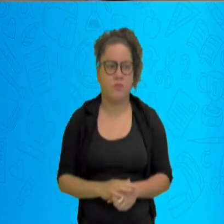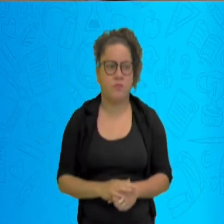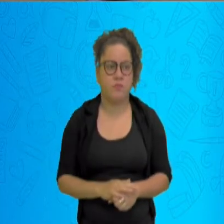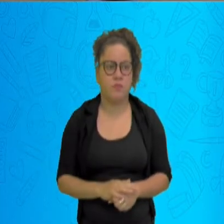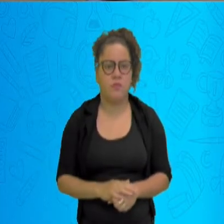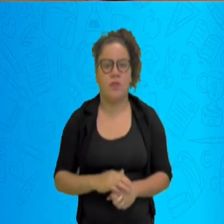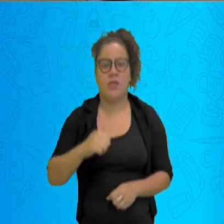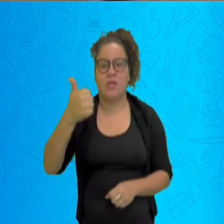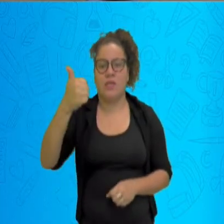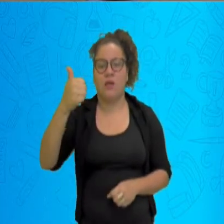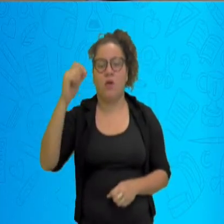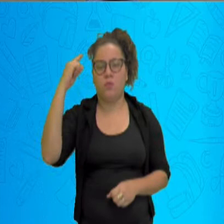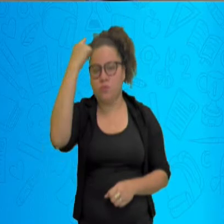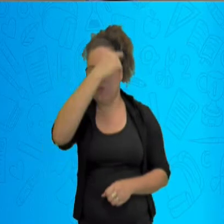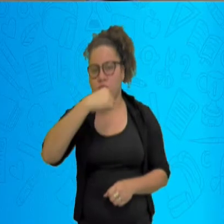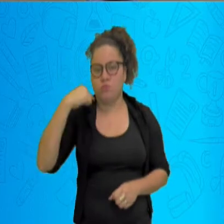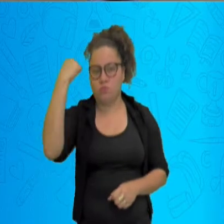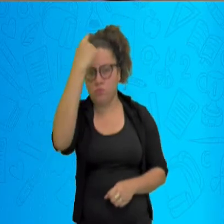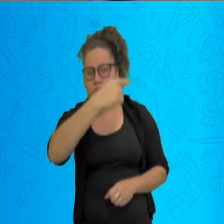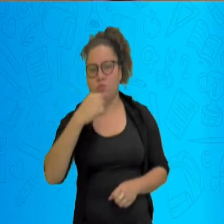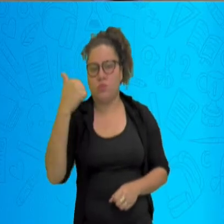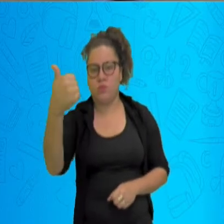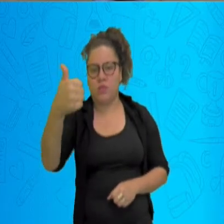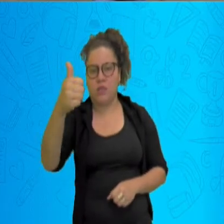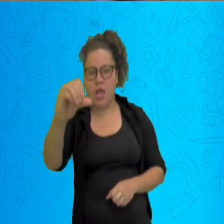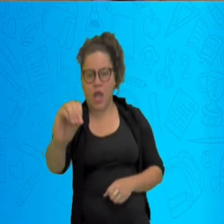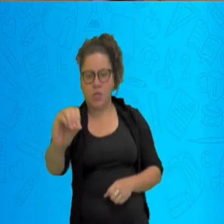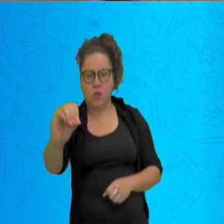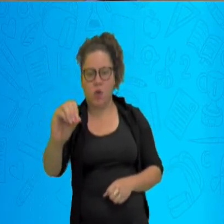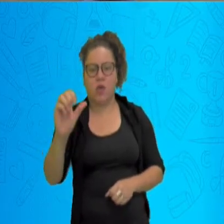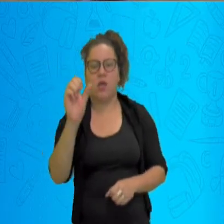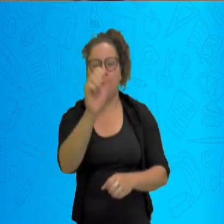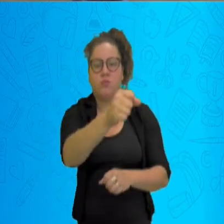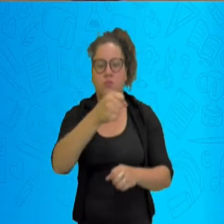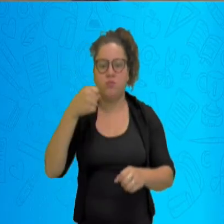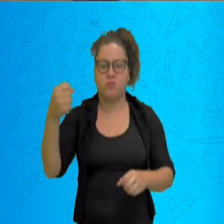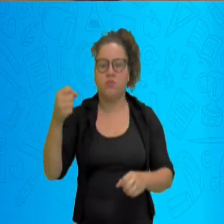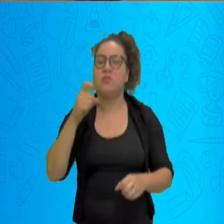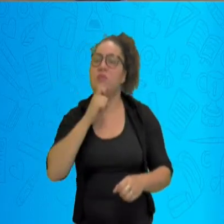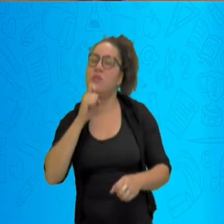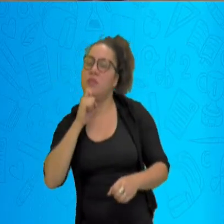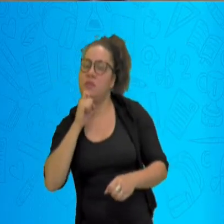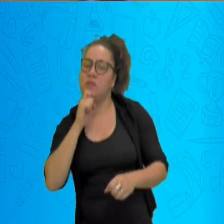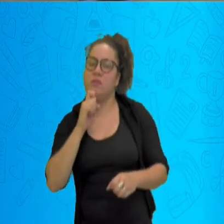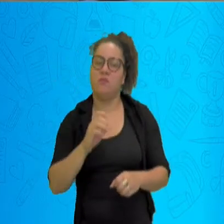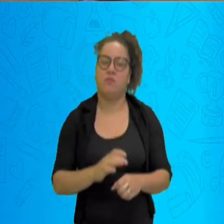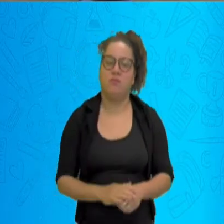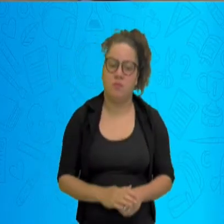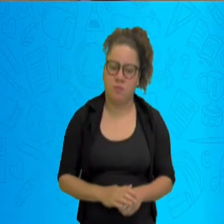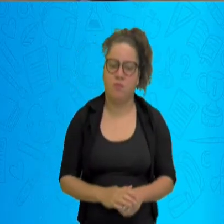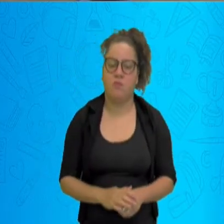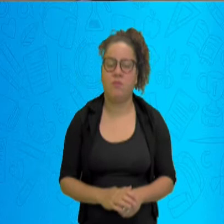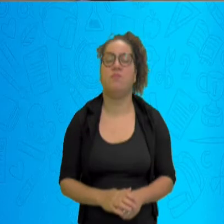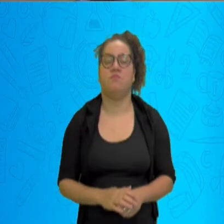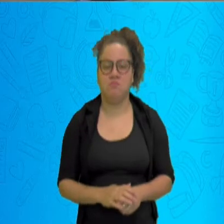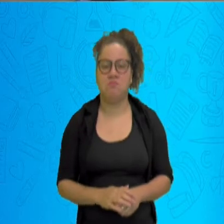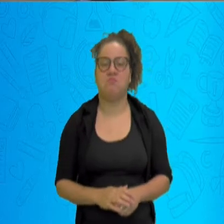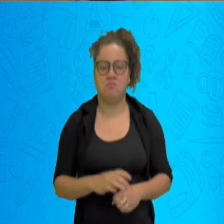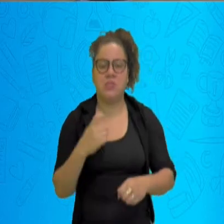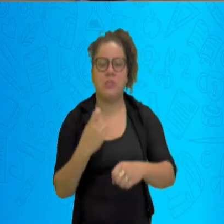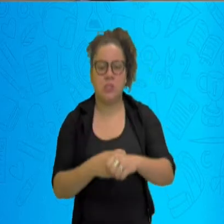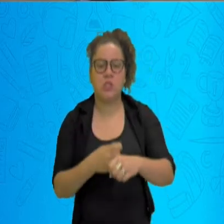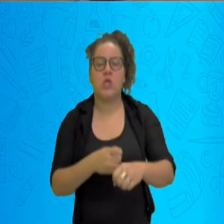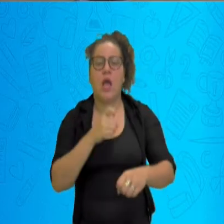10 horas. 10 horas no congelador, para que a água atingisse aí o